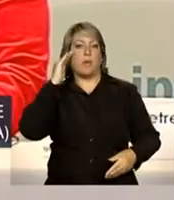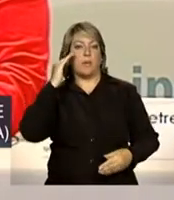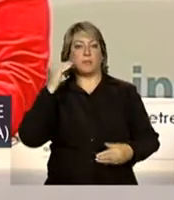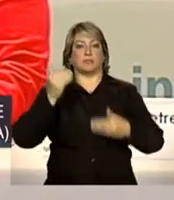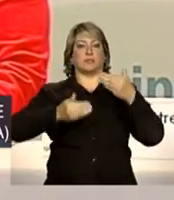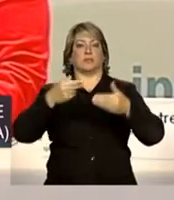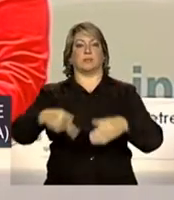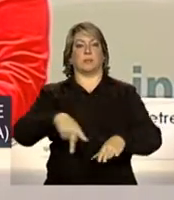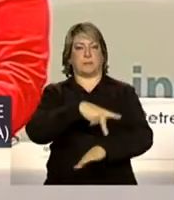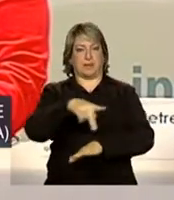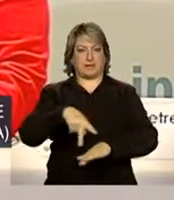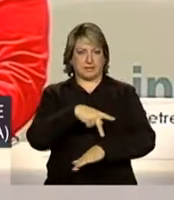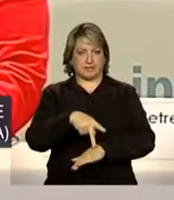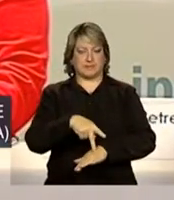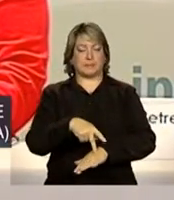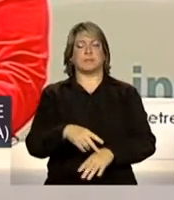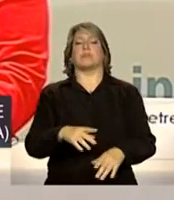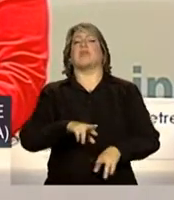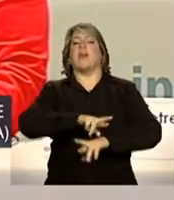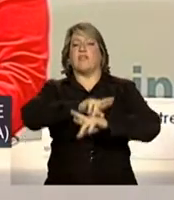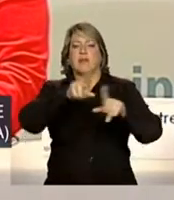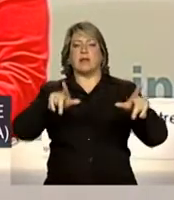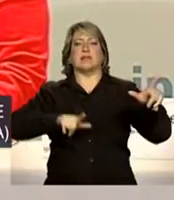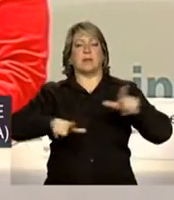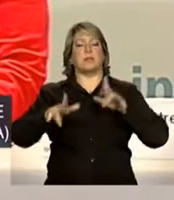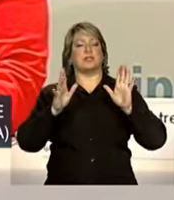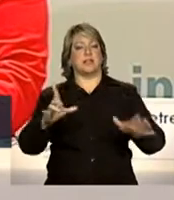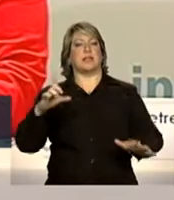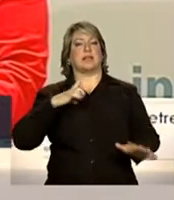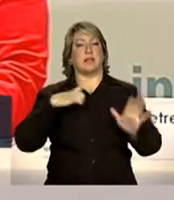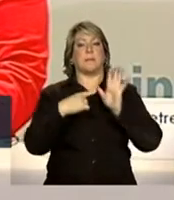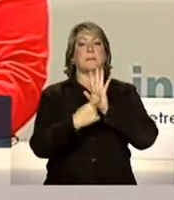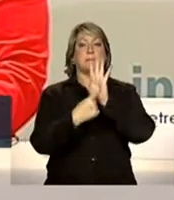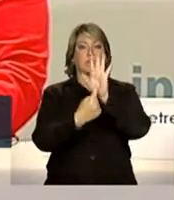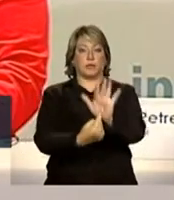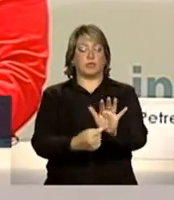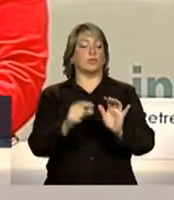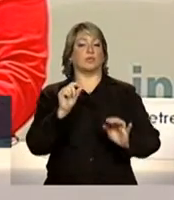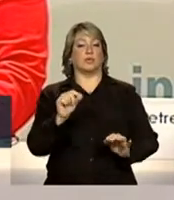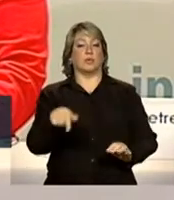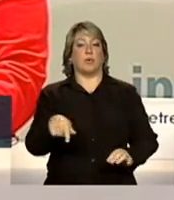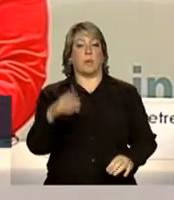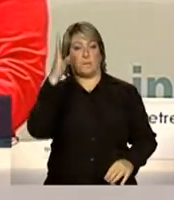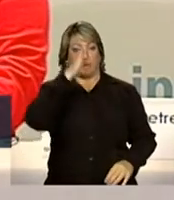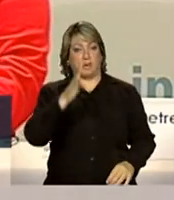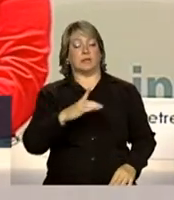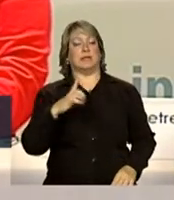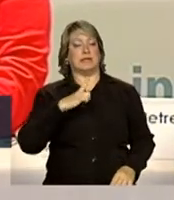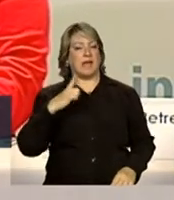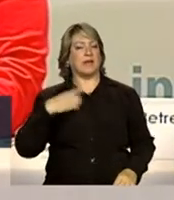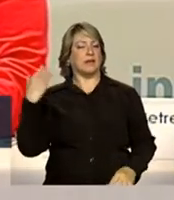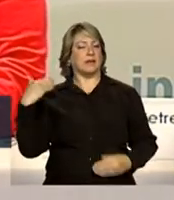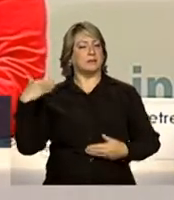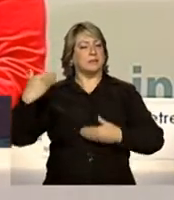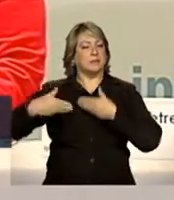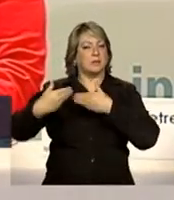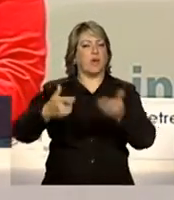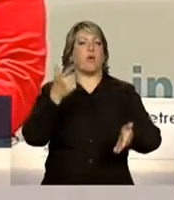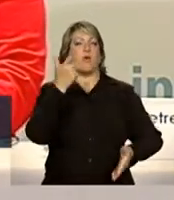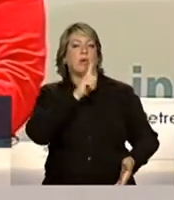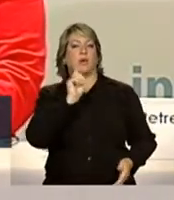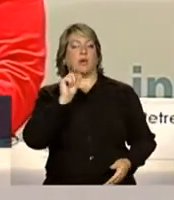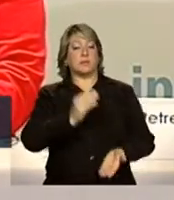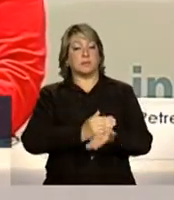país. Vários trabalhos já vêm destacando o fato de que o Brasil vem consolidando, especialmente a partir